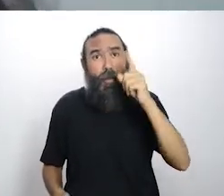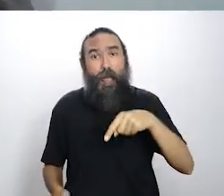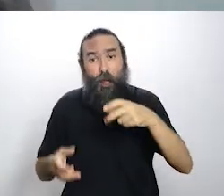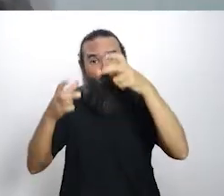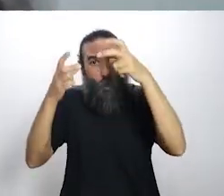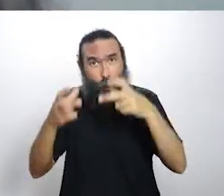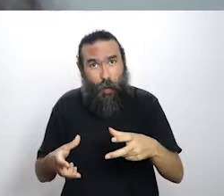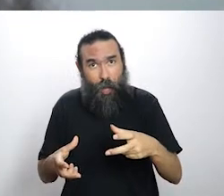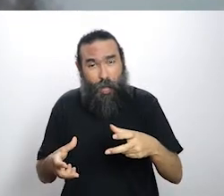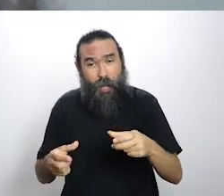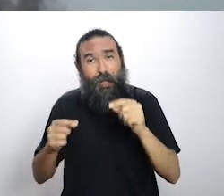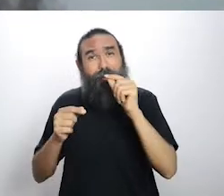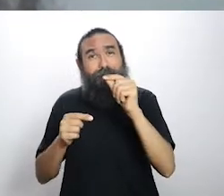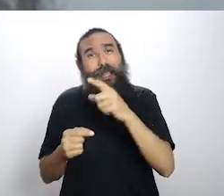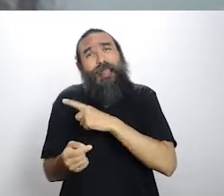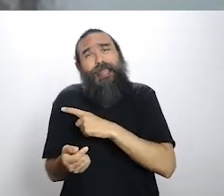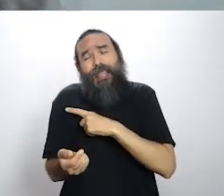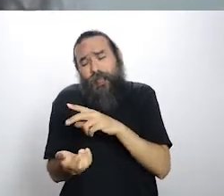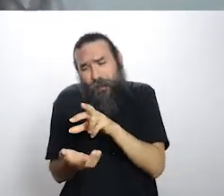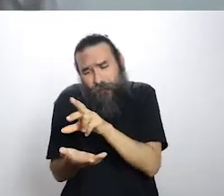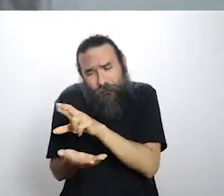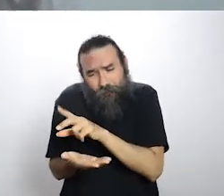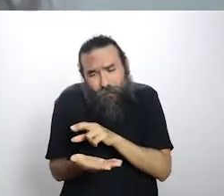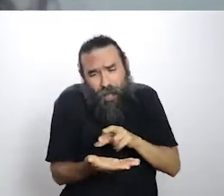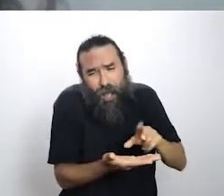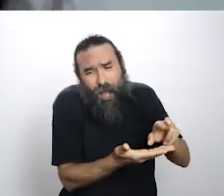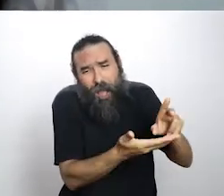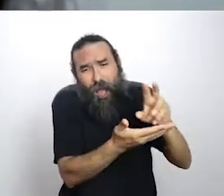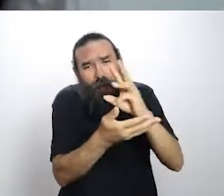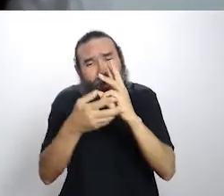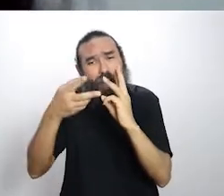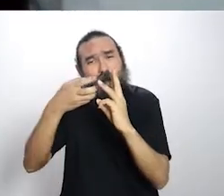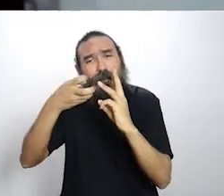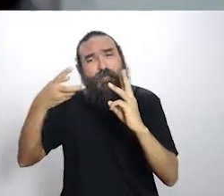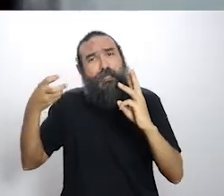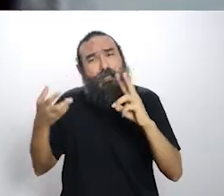maior diversidade de povos indígenas do Brasil.